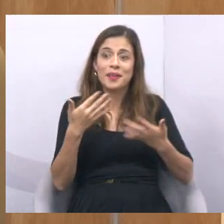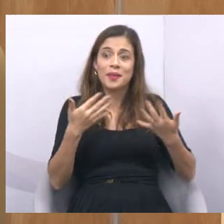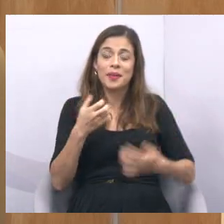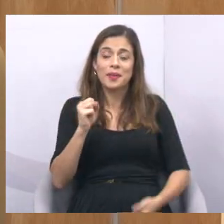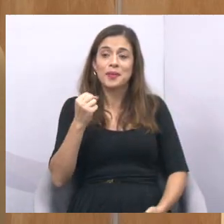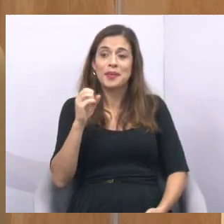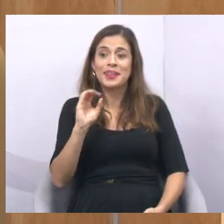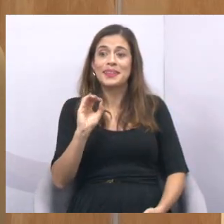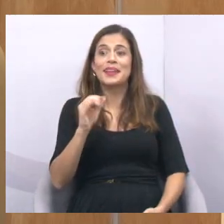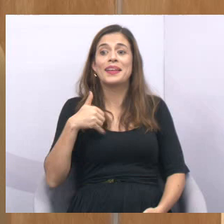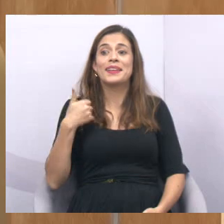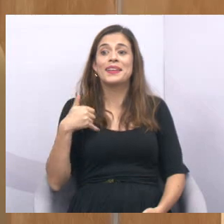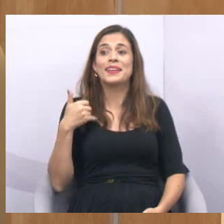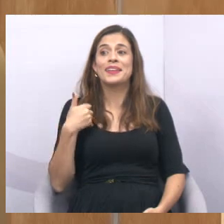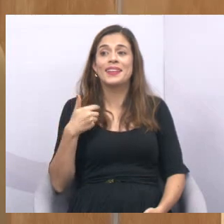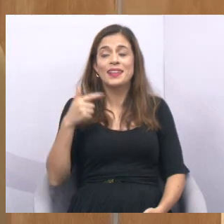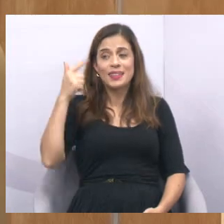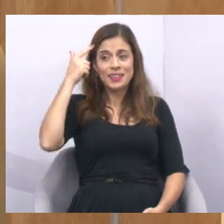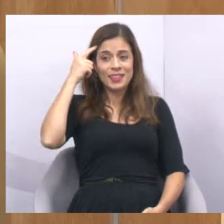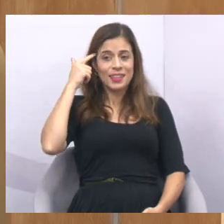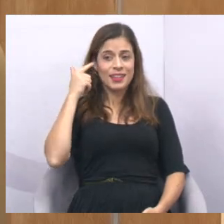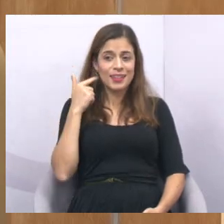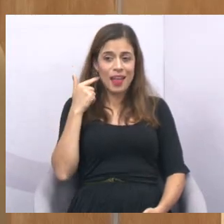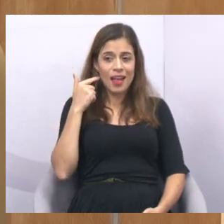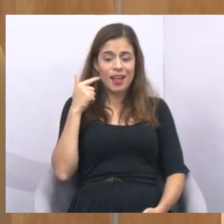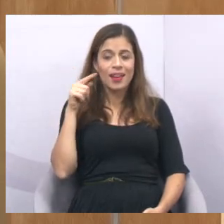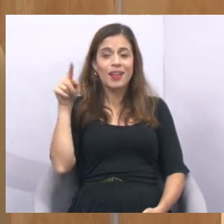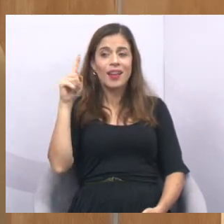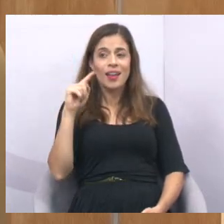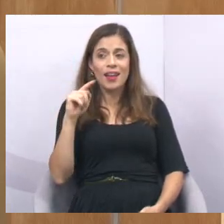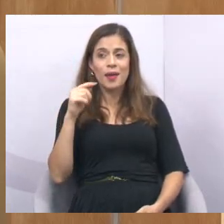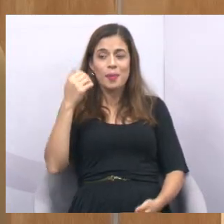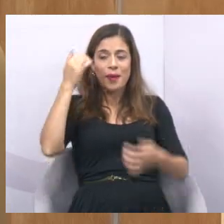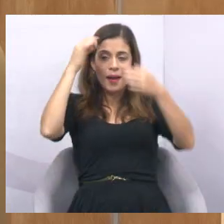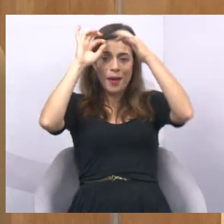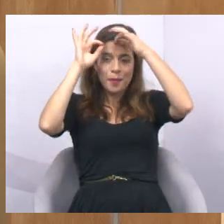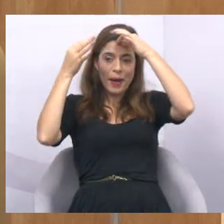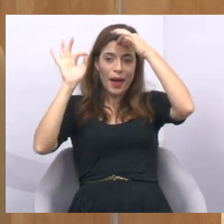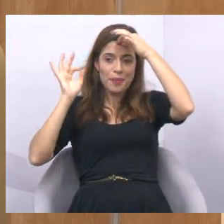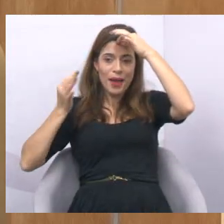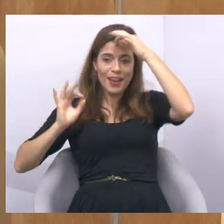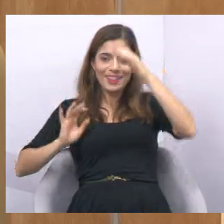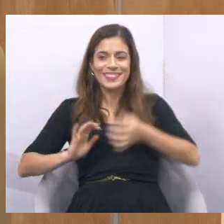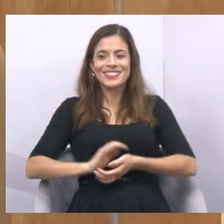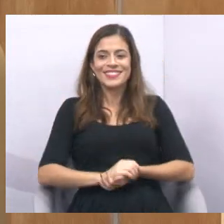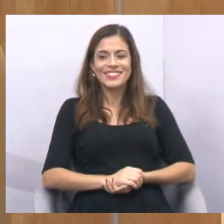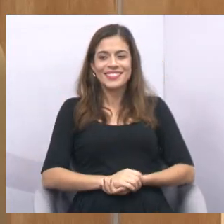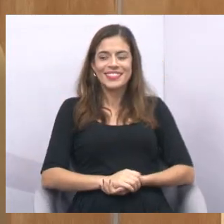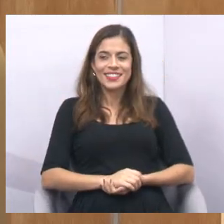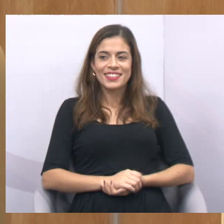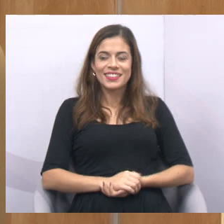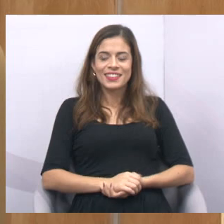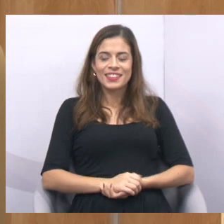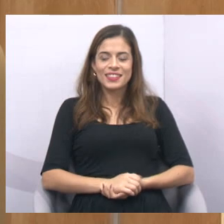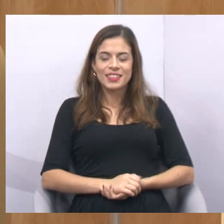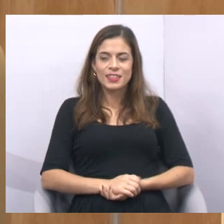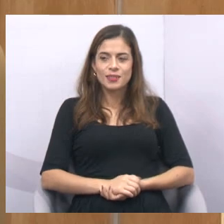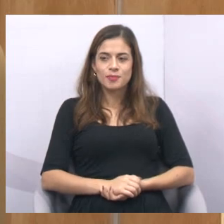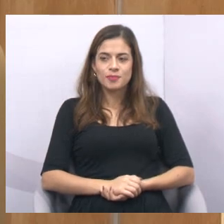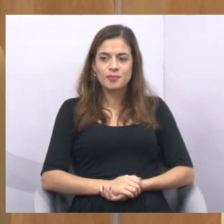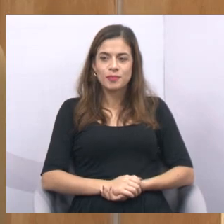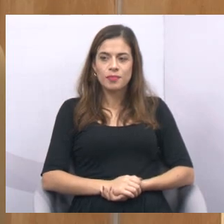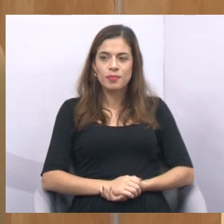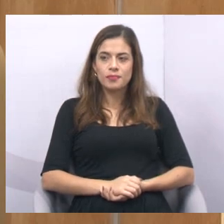como... Esse cabelo aqui é dessa turma aí que eu perdi o cabelo. Mas